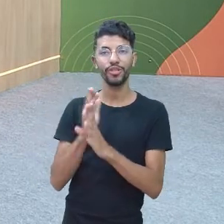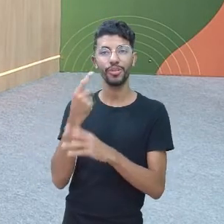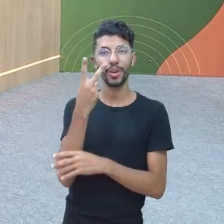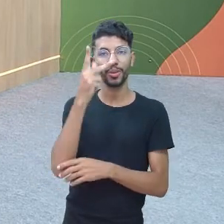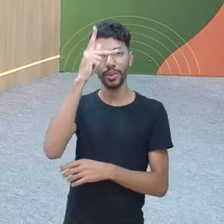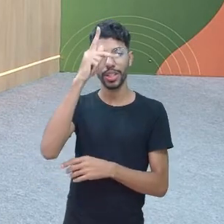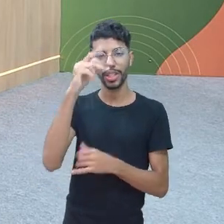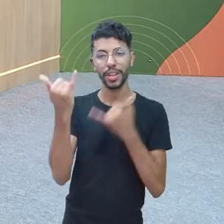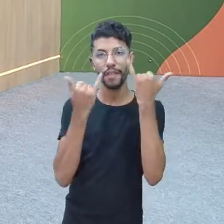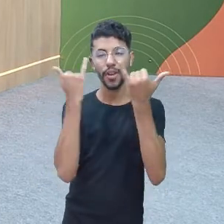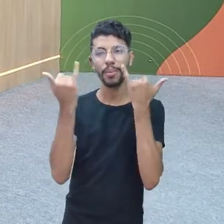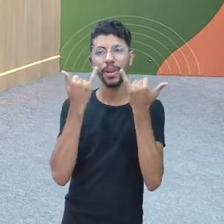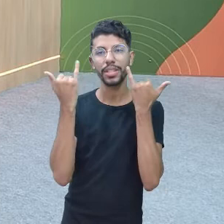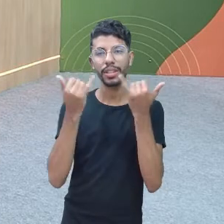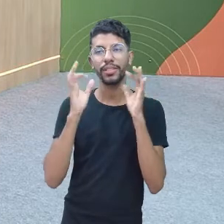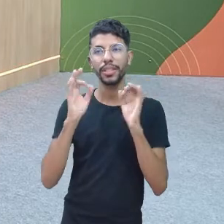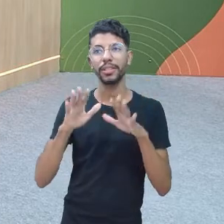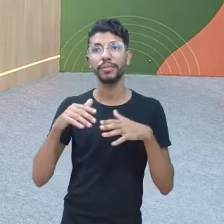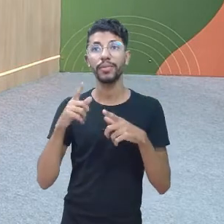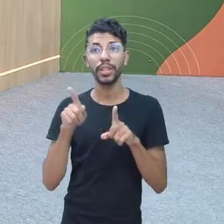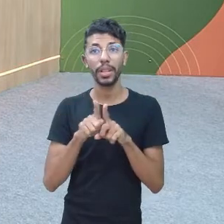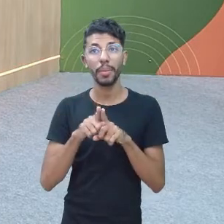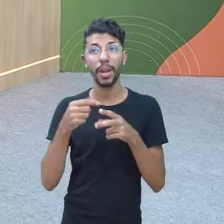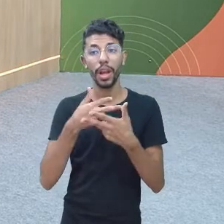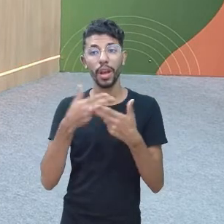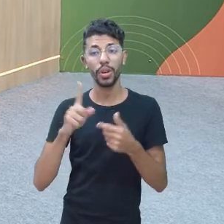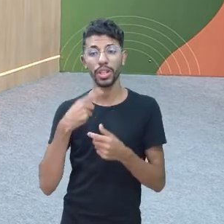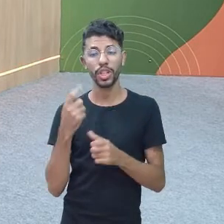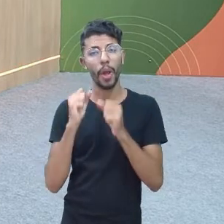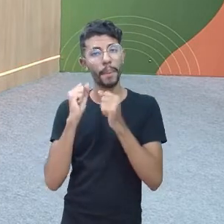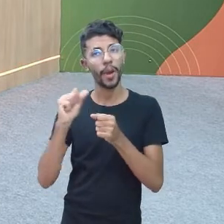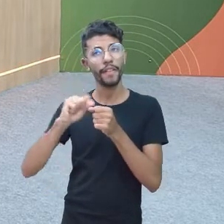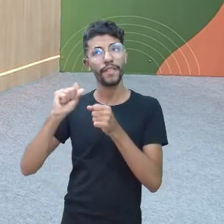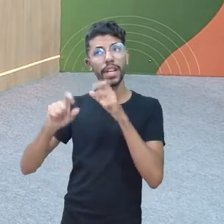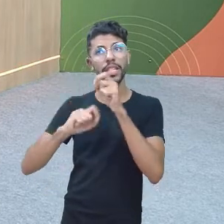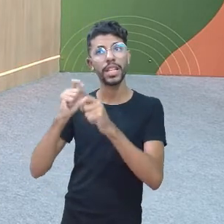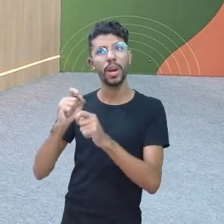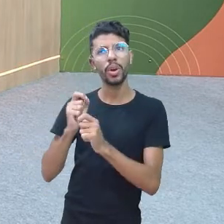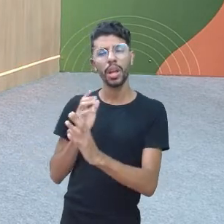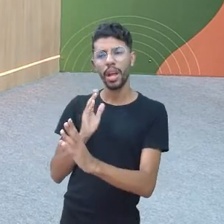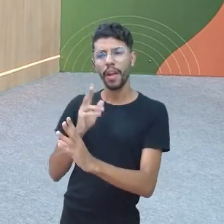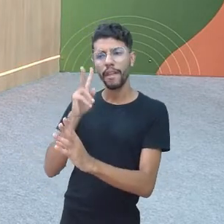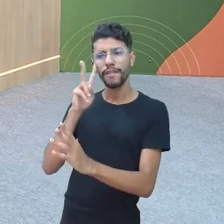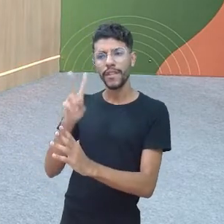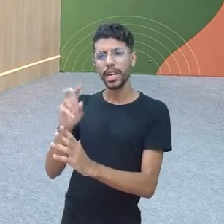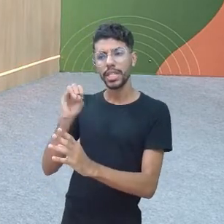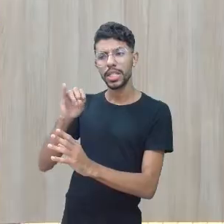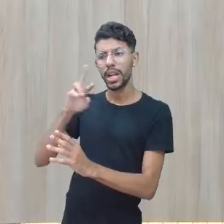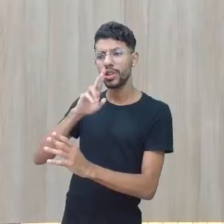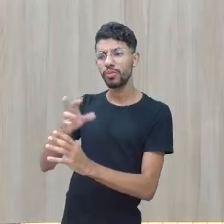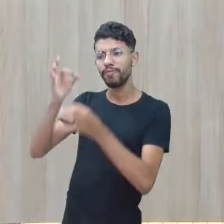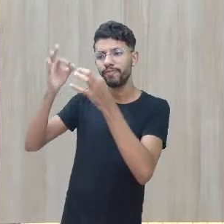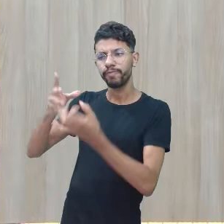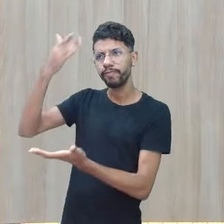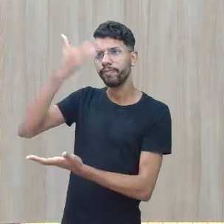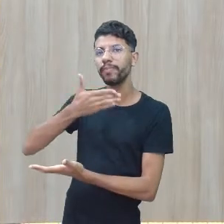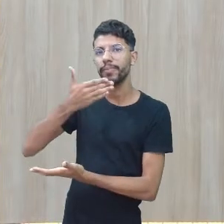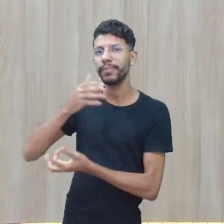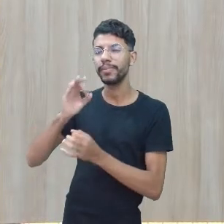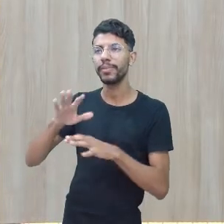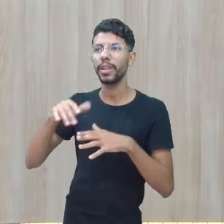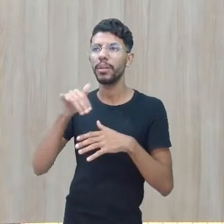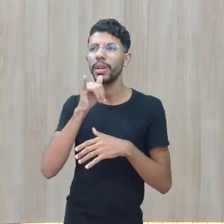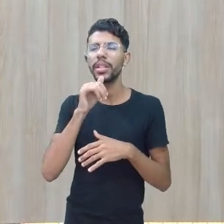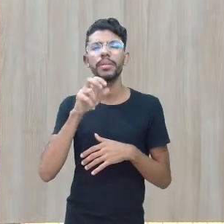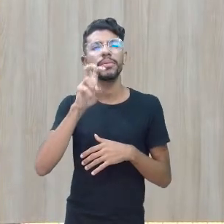informações. Uma coisa que a gente poderia fazer agora é verificar essa resposta, né? Se a gente tem 52 figurinhas